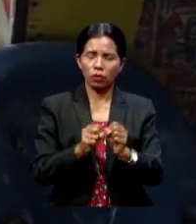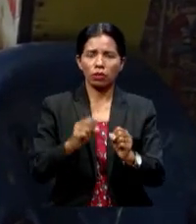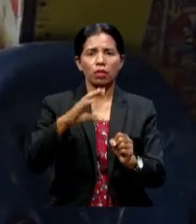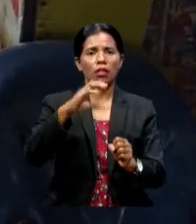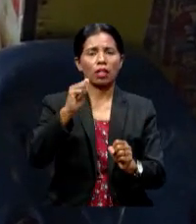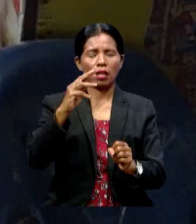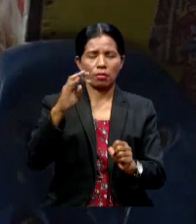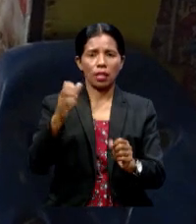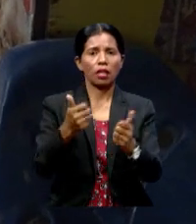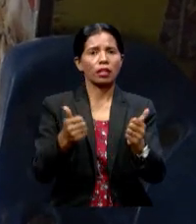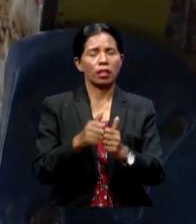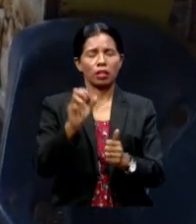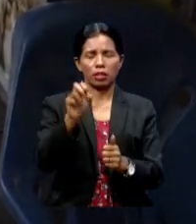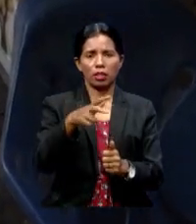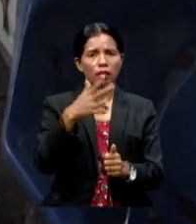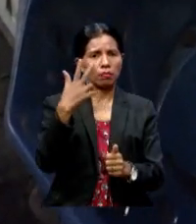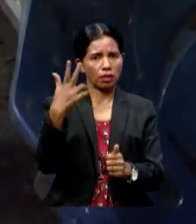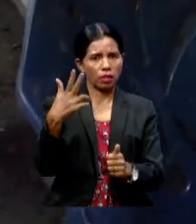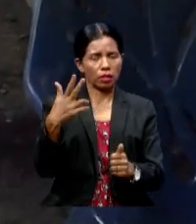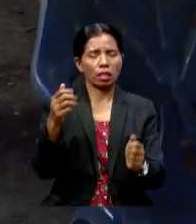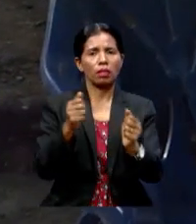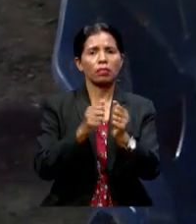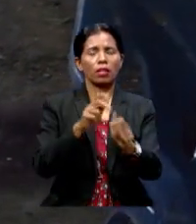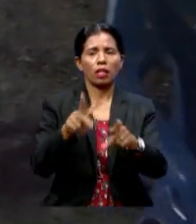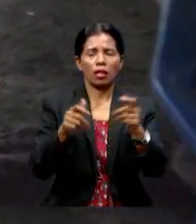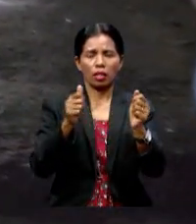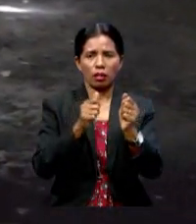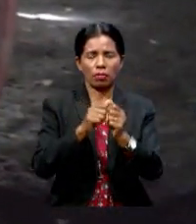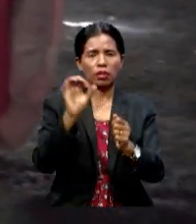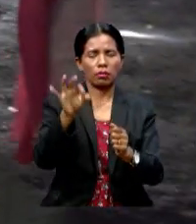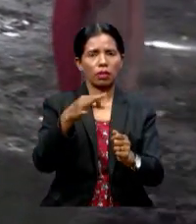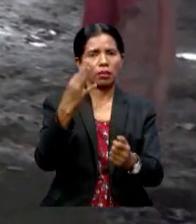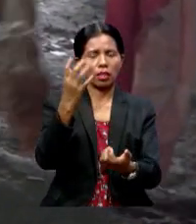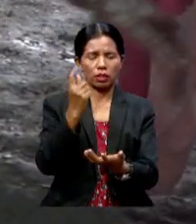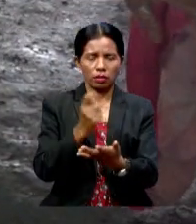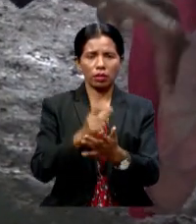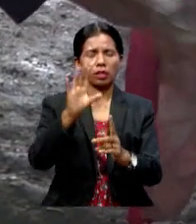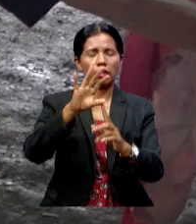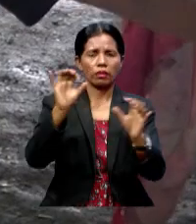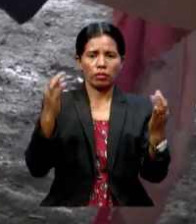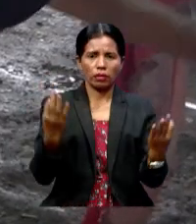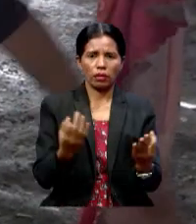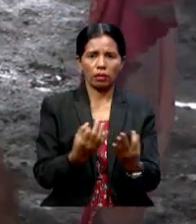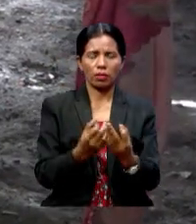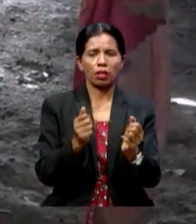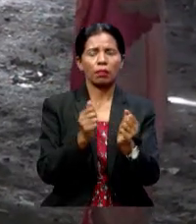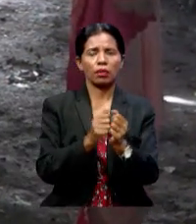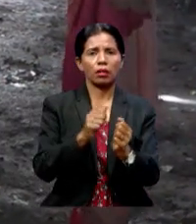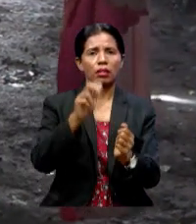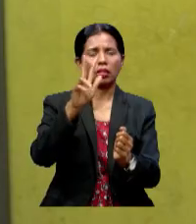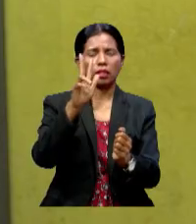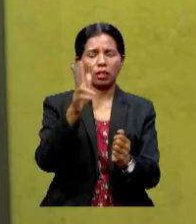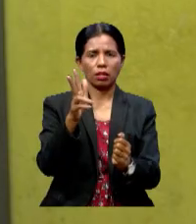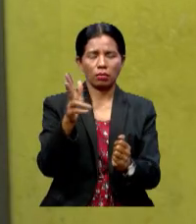São Lecentolo, onde a população na moto crime se anulece em CIA, não sei família e a ritmo pelo resto. Então,